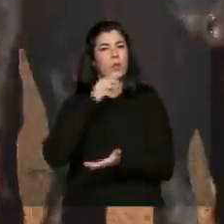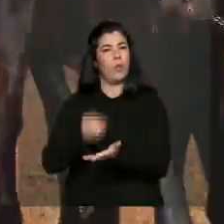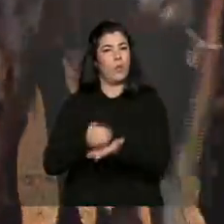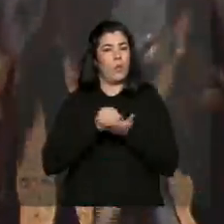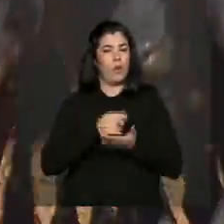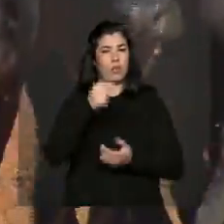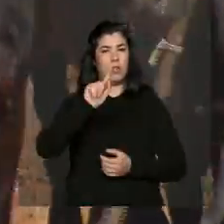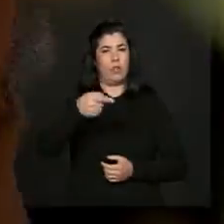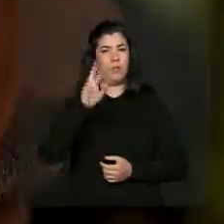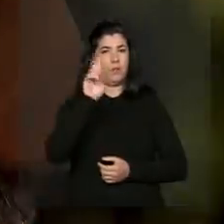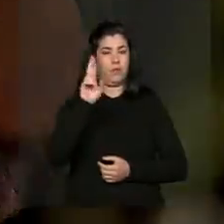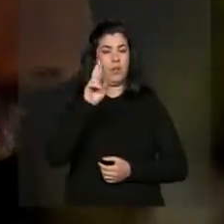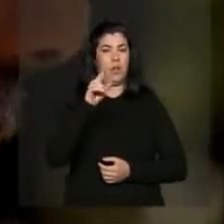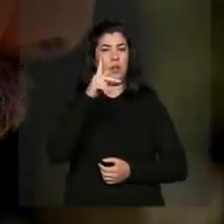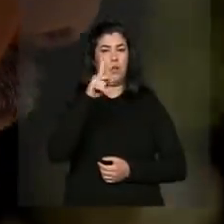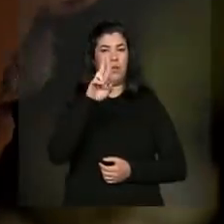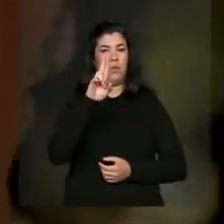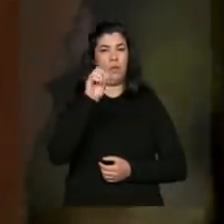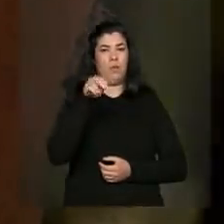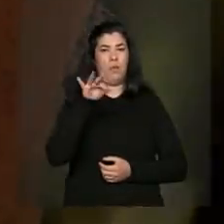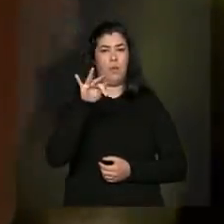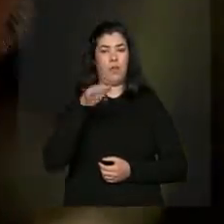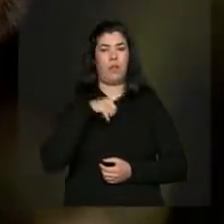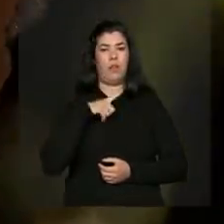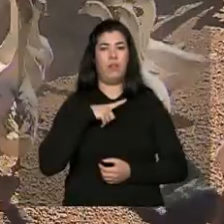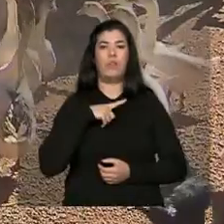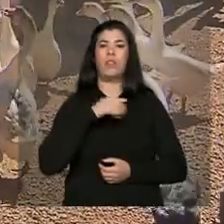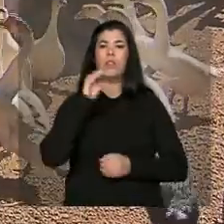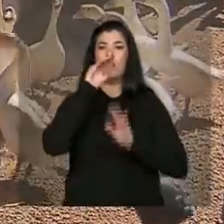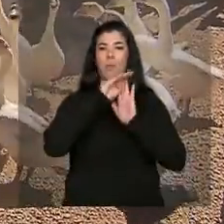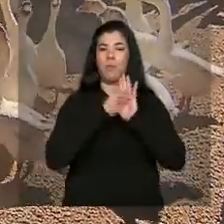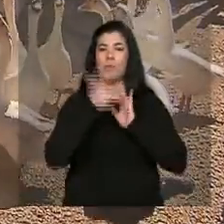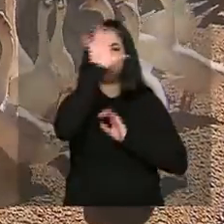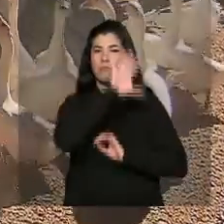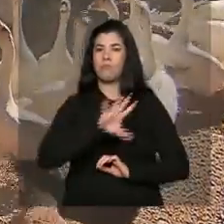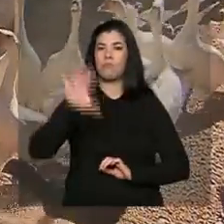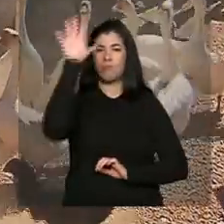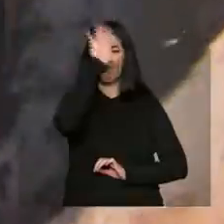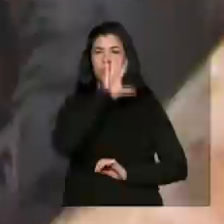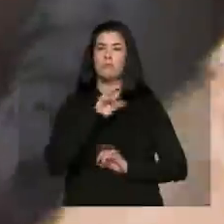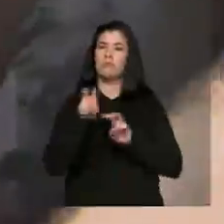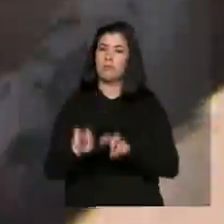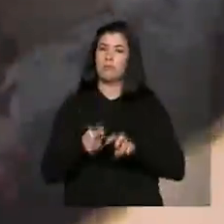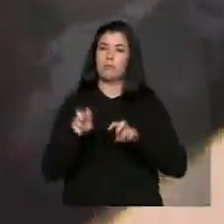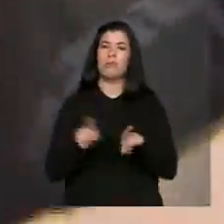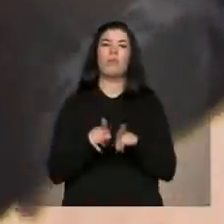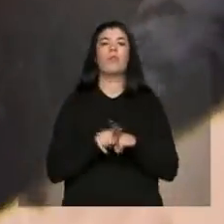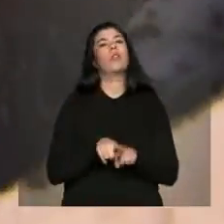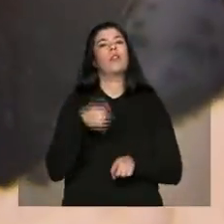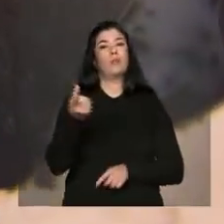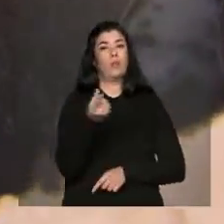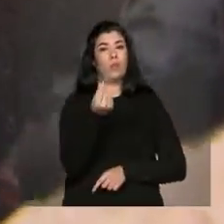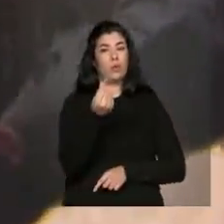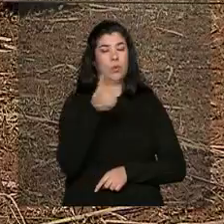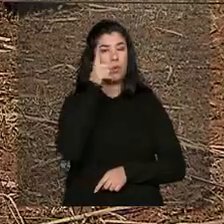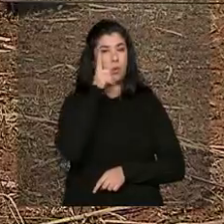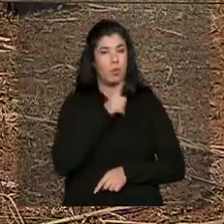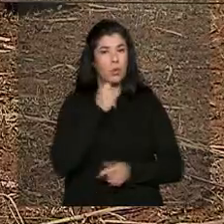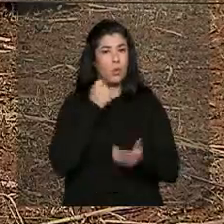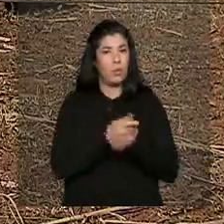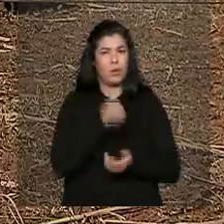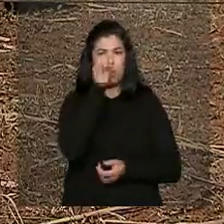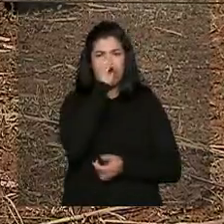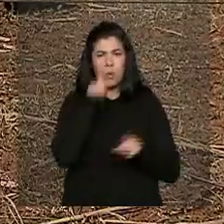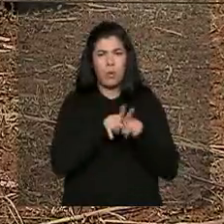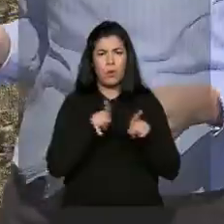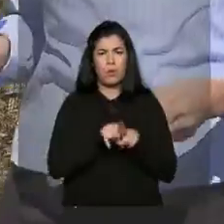7.500 do Pronaf, o Programa Nacional de Fortalecimento da Agricultura Familiar. Com o dinheiro, ele comprou porcos e cabeças